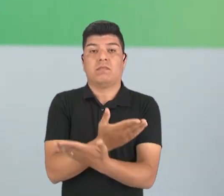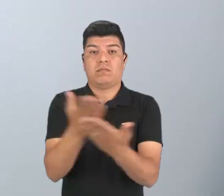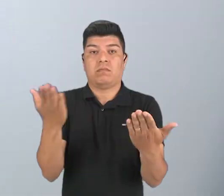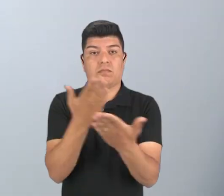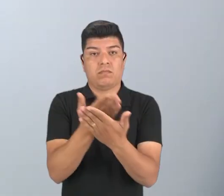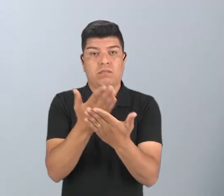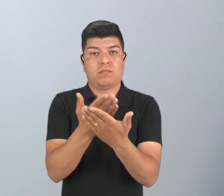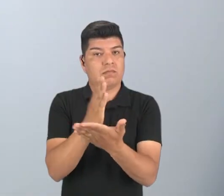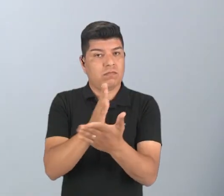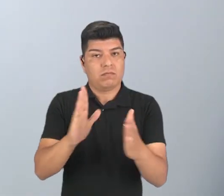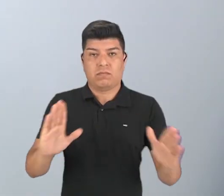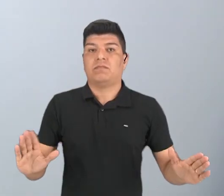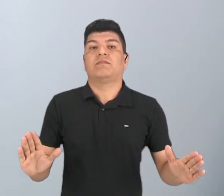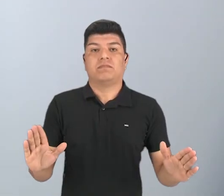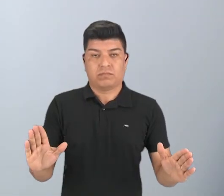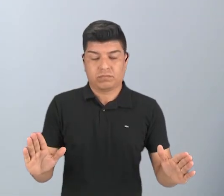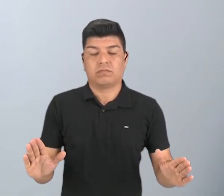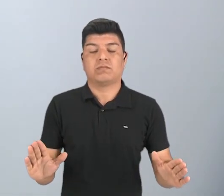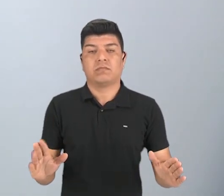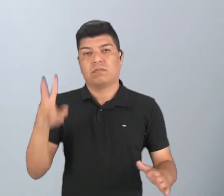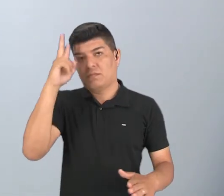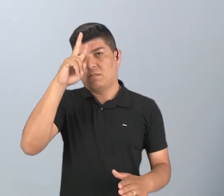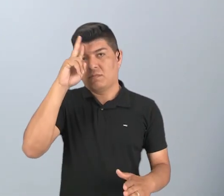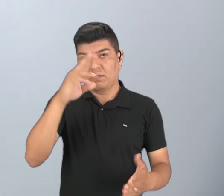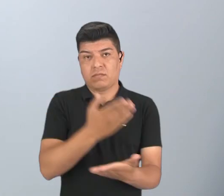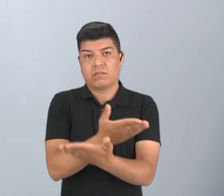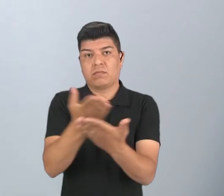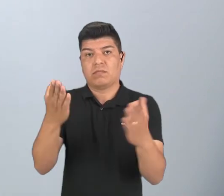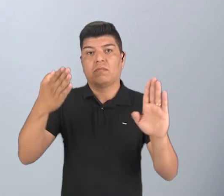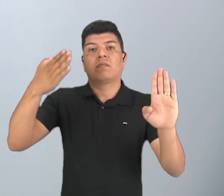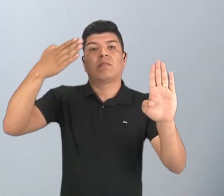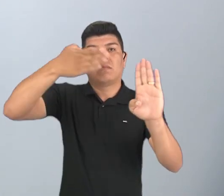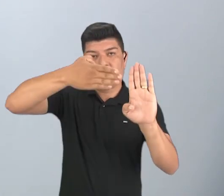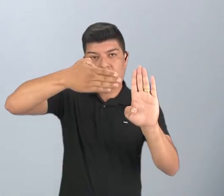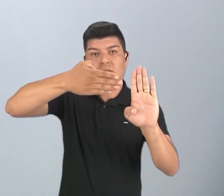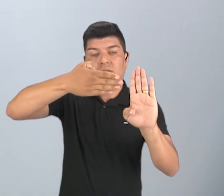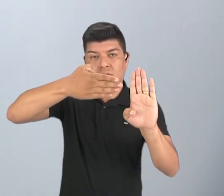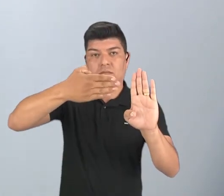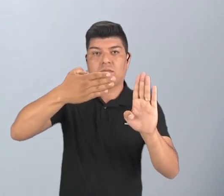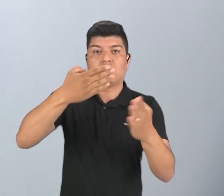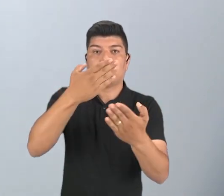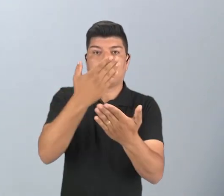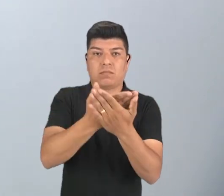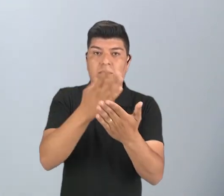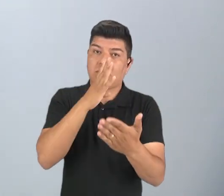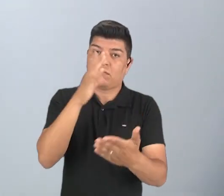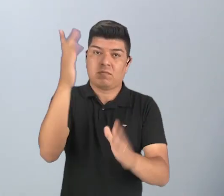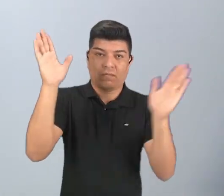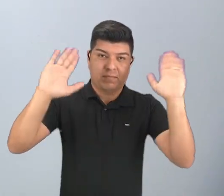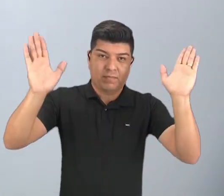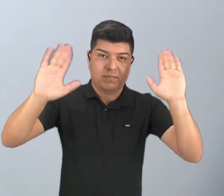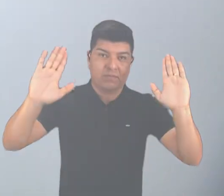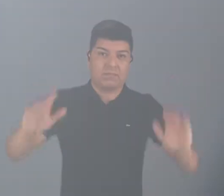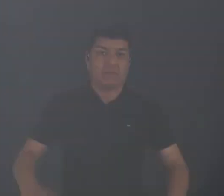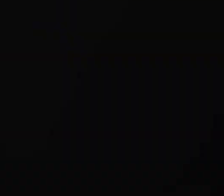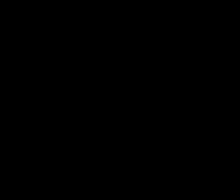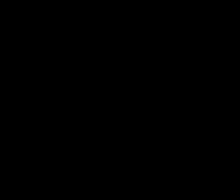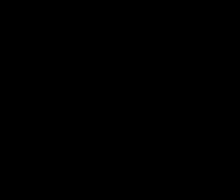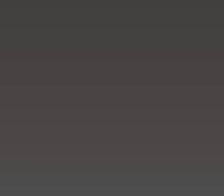aula de hoje fica por aqui. Só lembrando que você pode acessar o site e reassistir essa aula. Tchau!